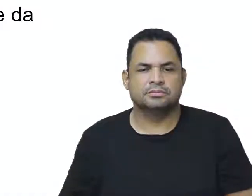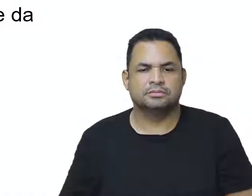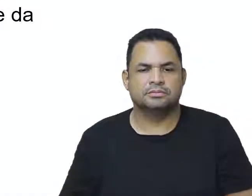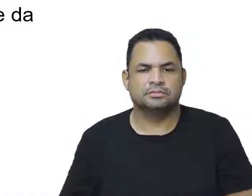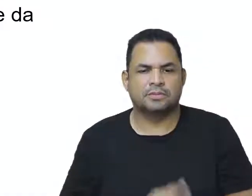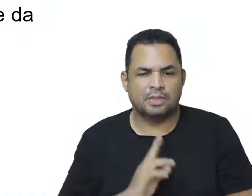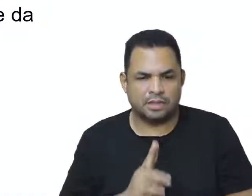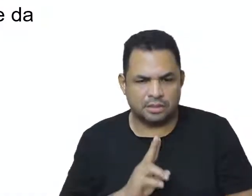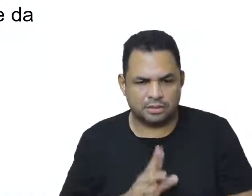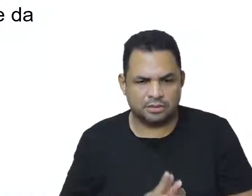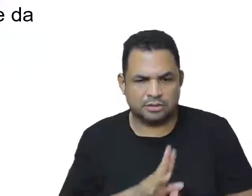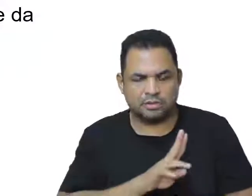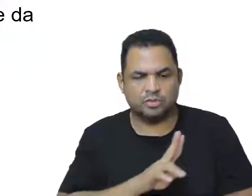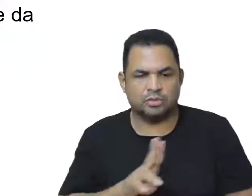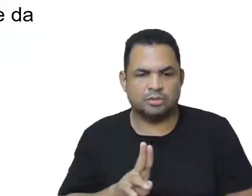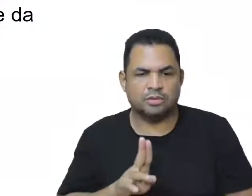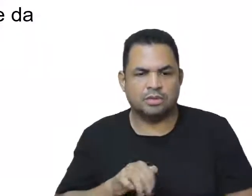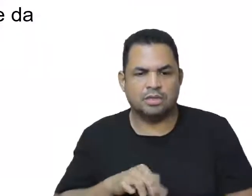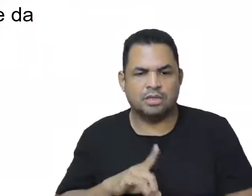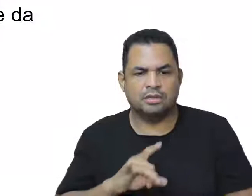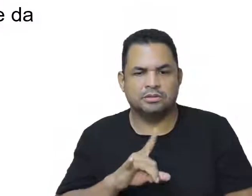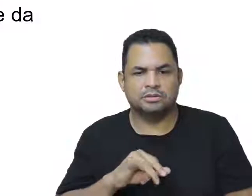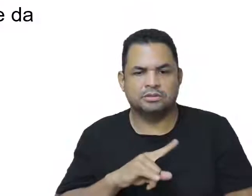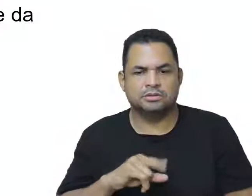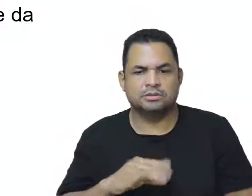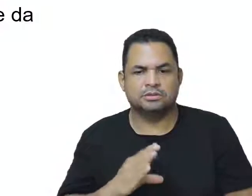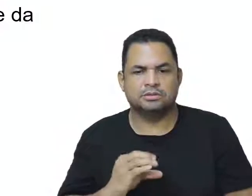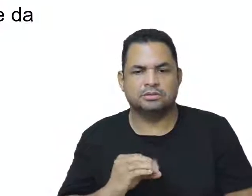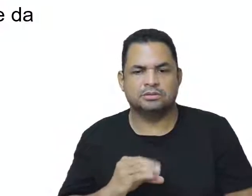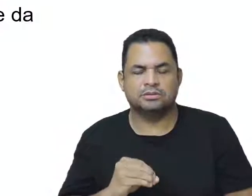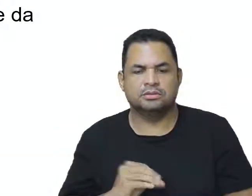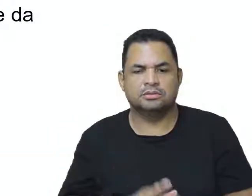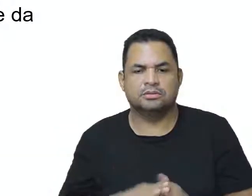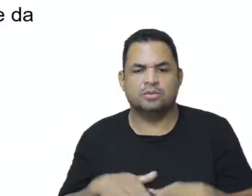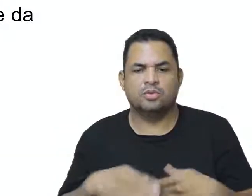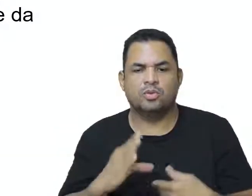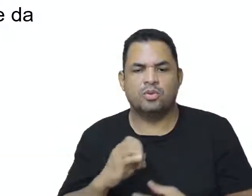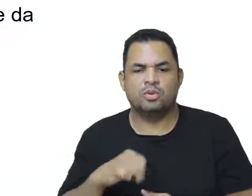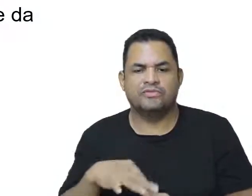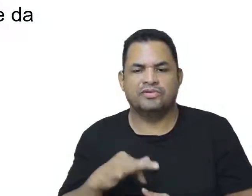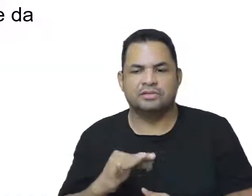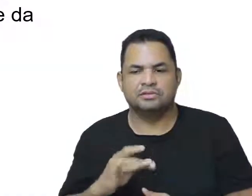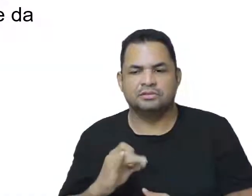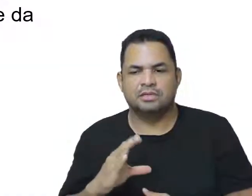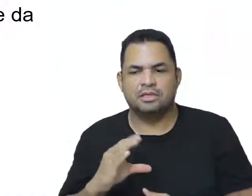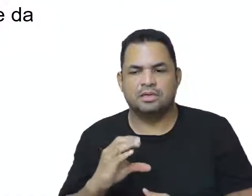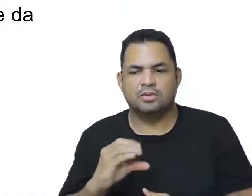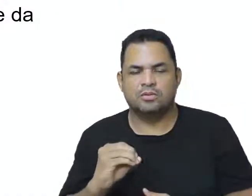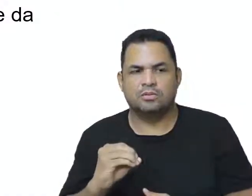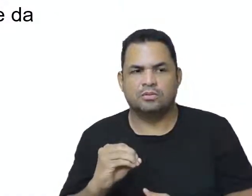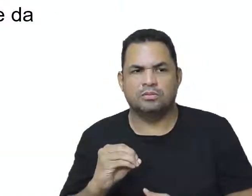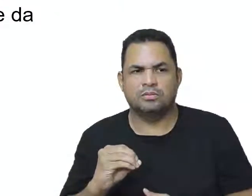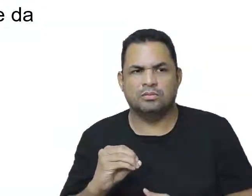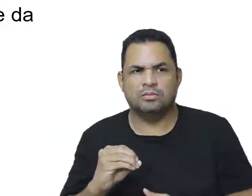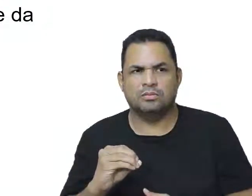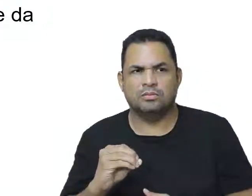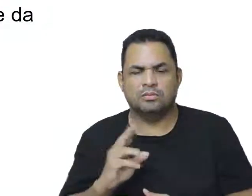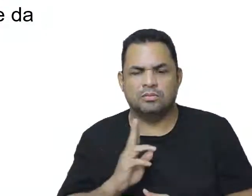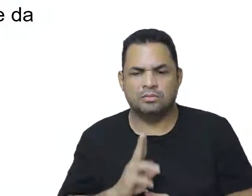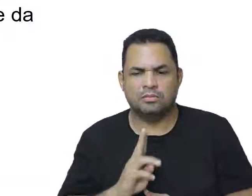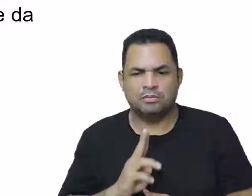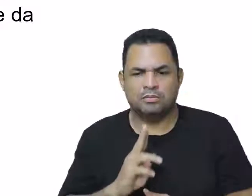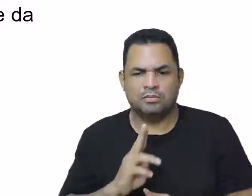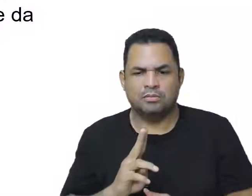Esse processo é chamado de queratinização ou cornificação, né? É um processo